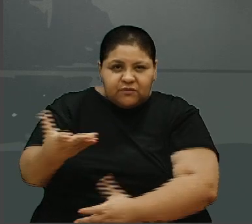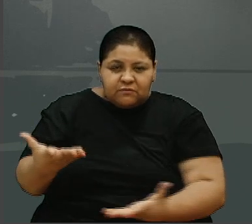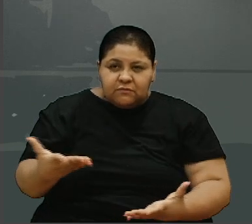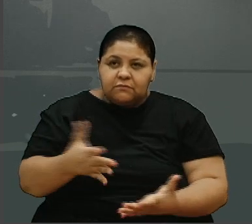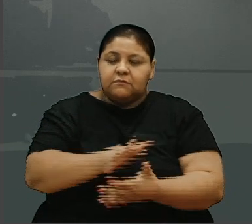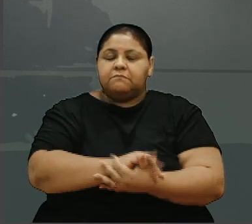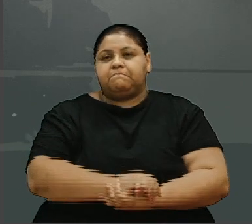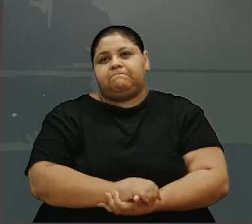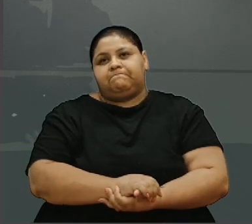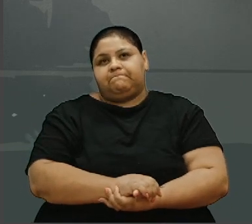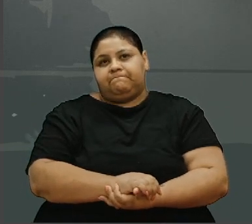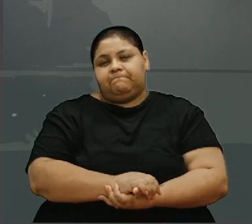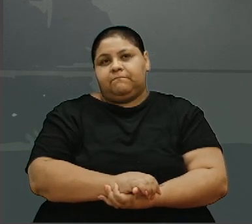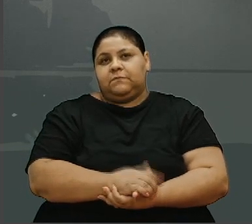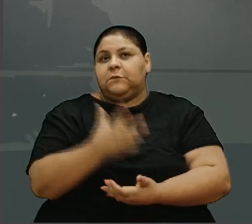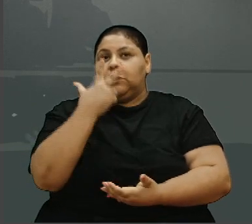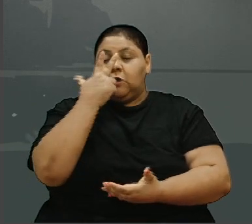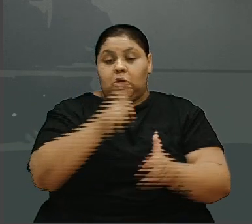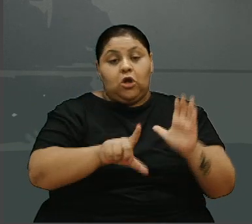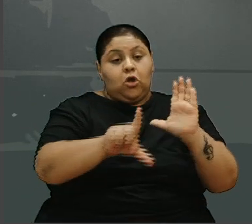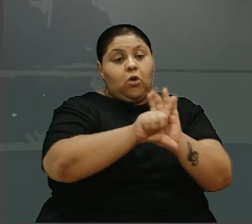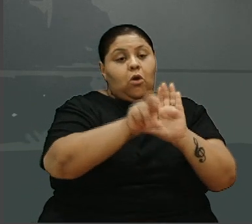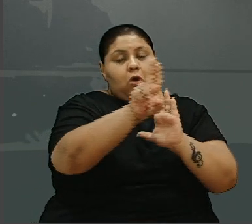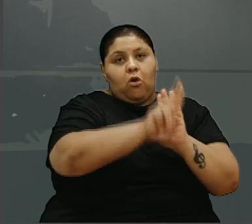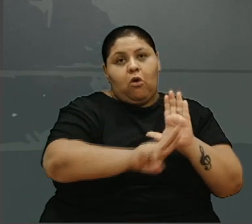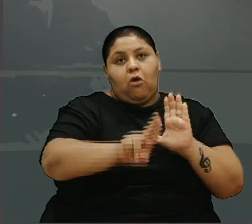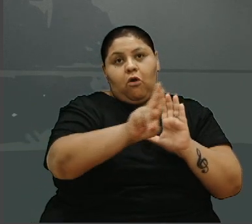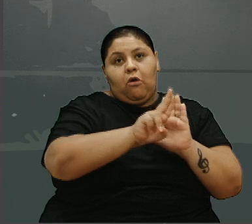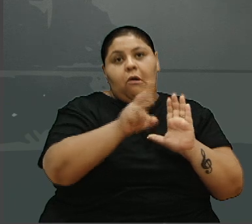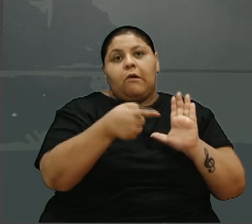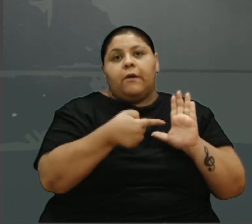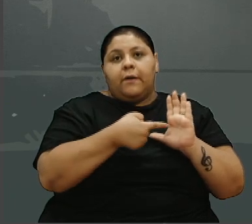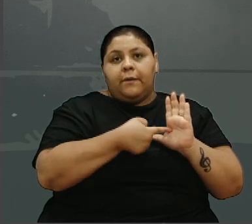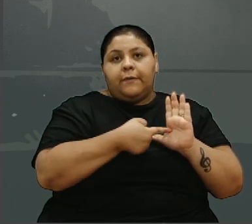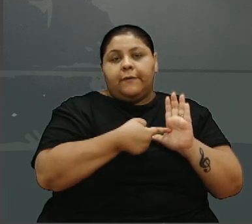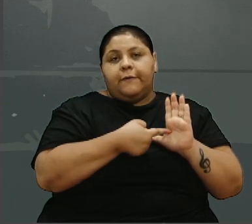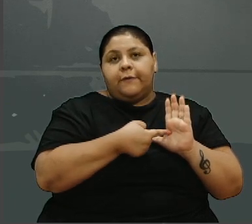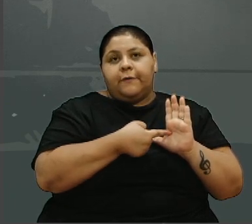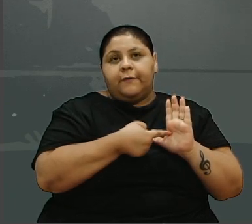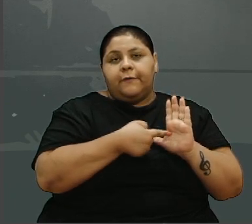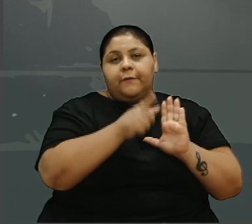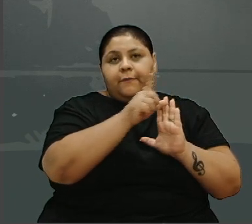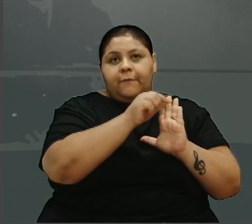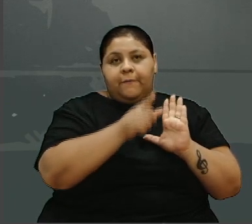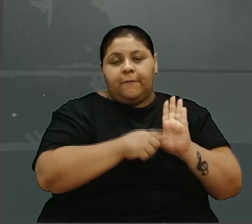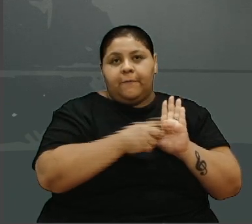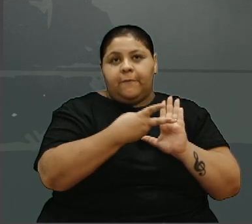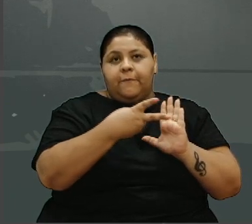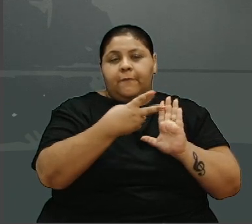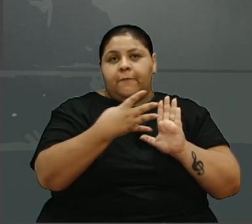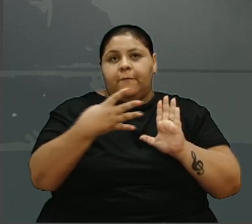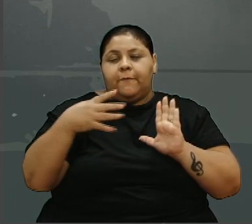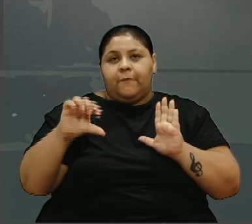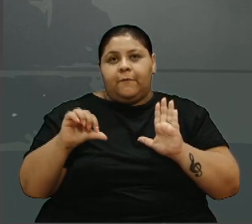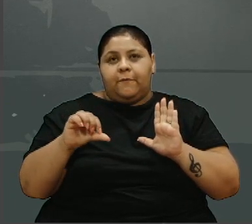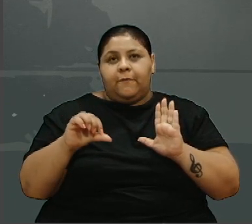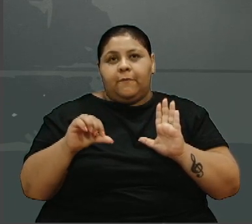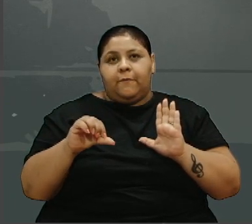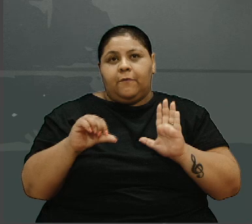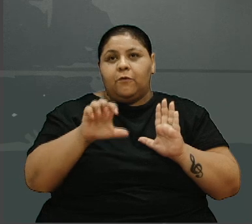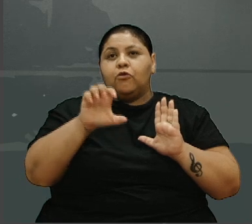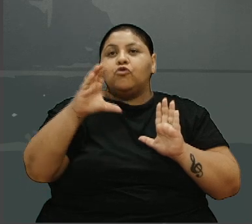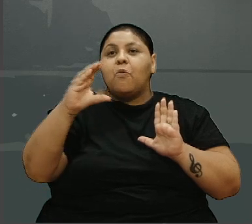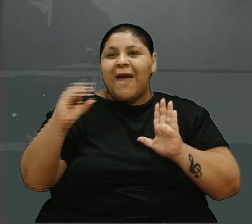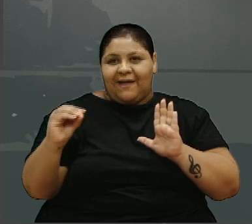Então, a mesma lei que eles usam aqui, que é o artigo 249 do Estatuto da Criança e